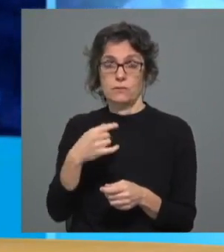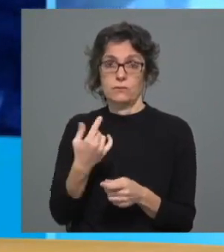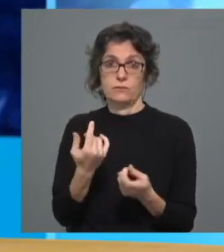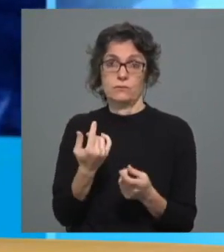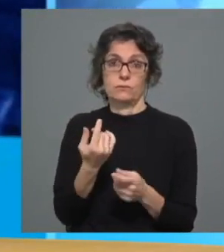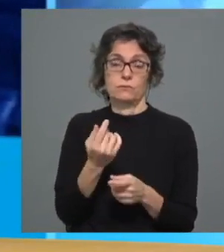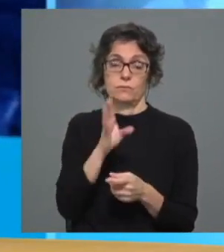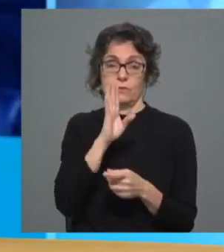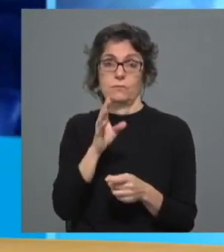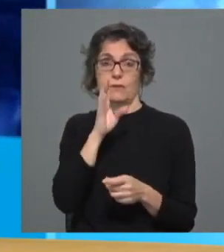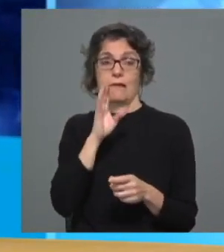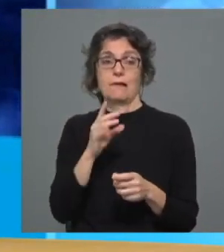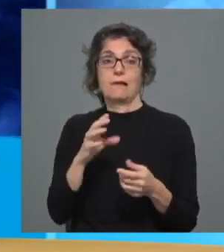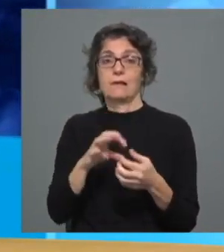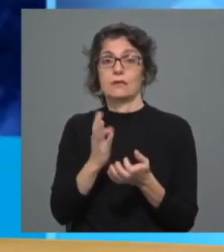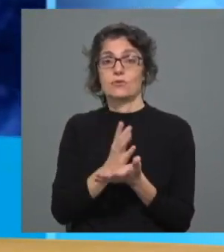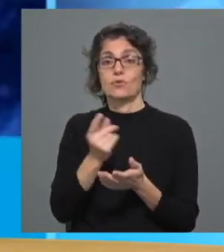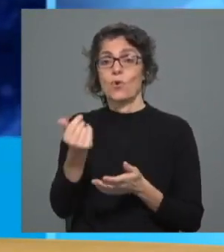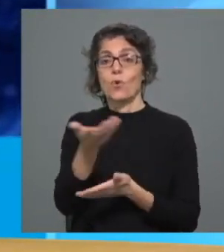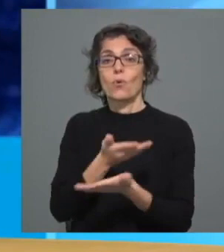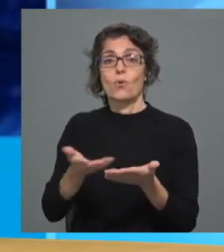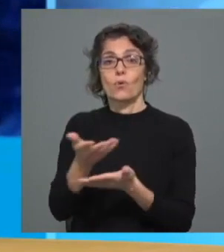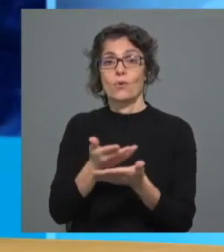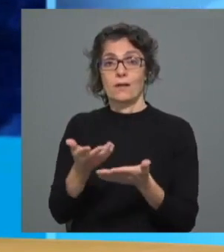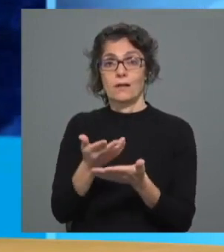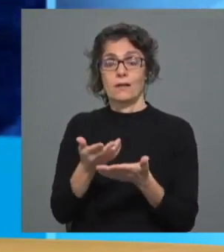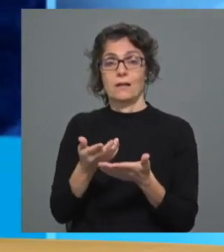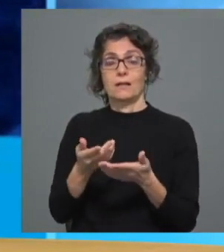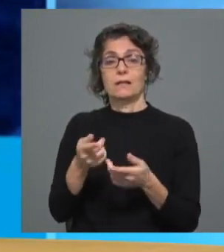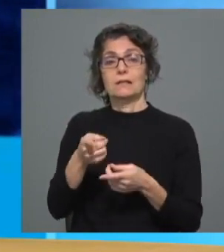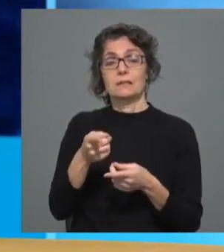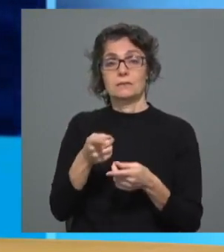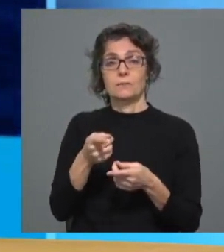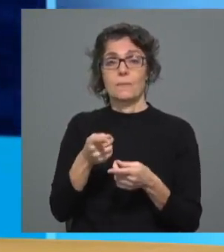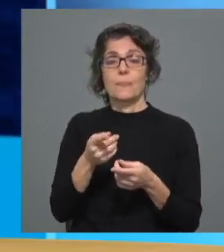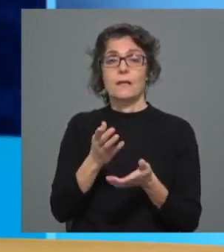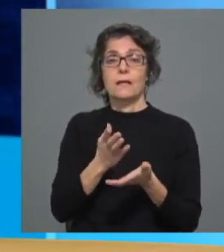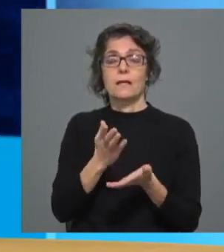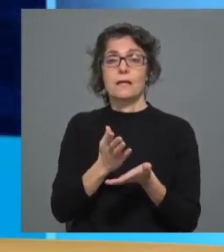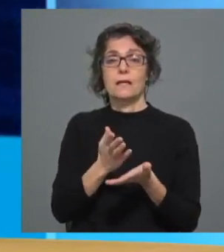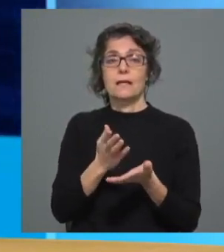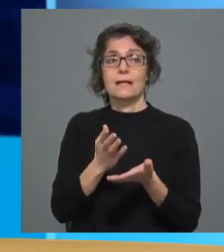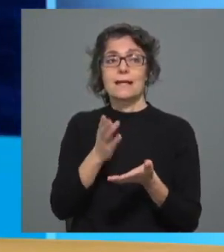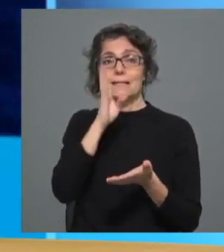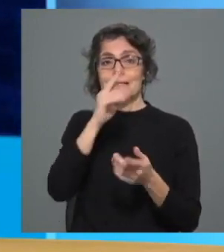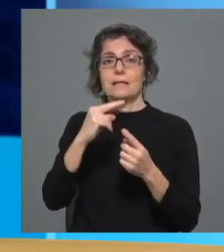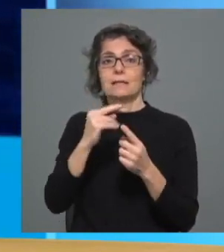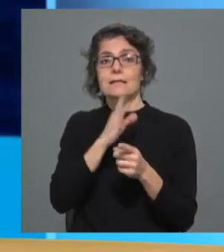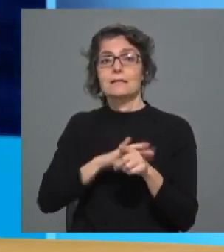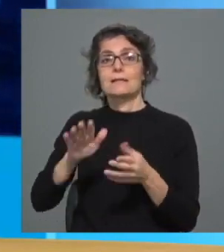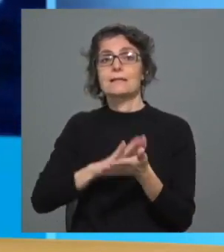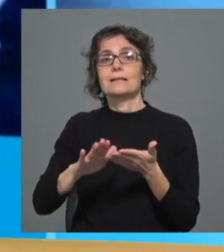do mercado, há profissões que se valorizam e que têm melhores remunerações. Também temos de